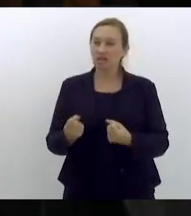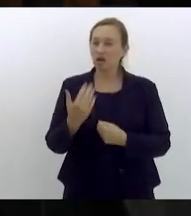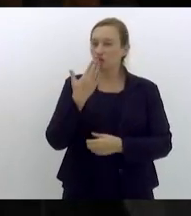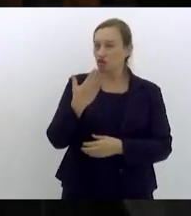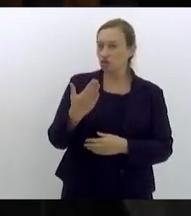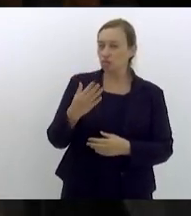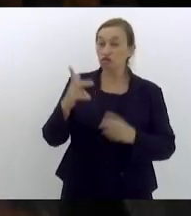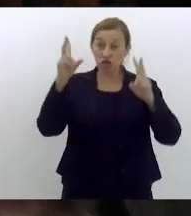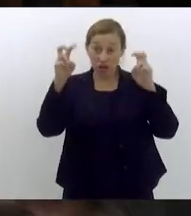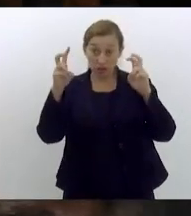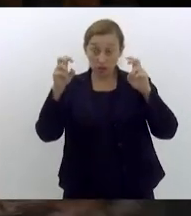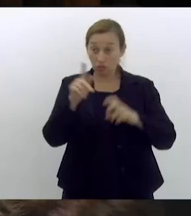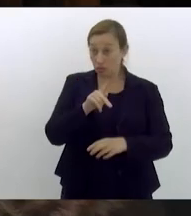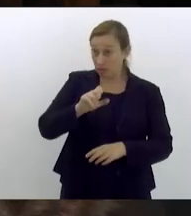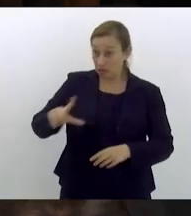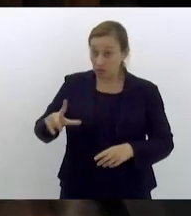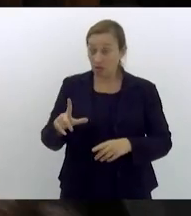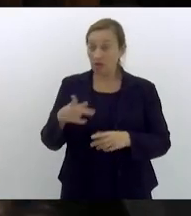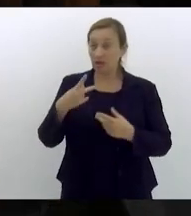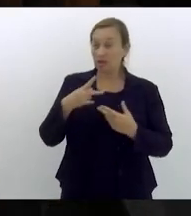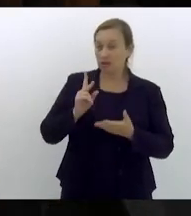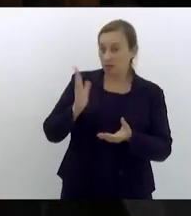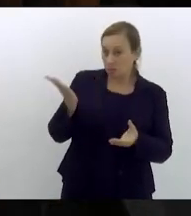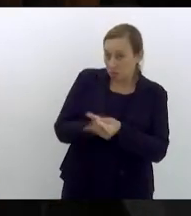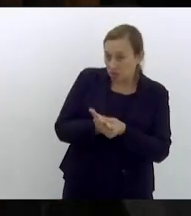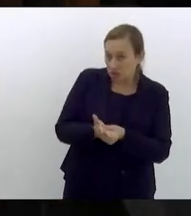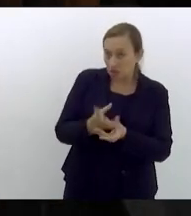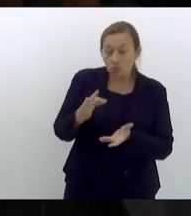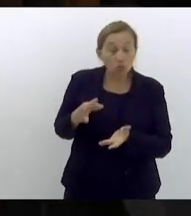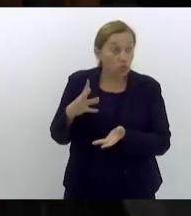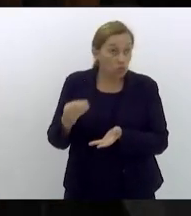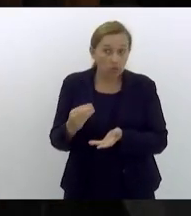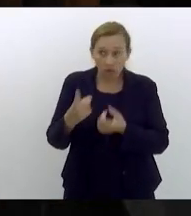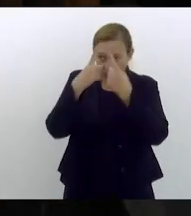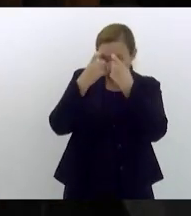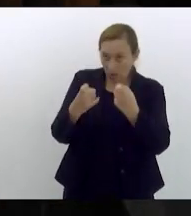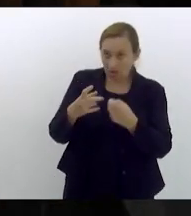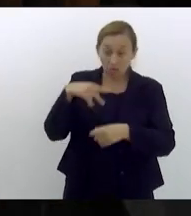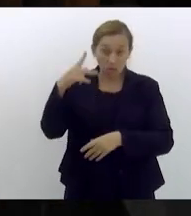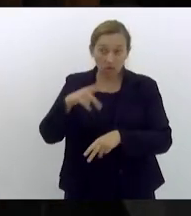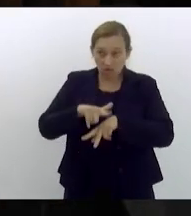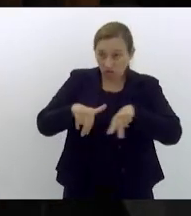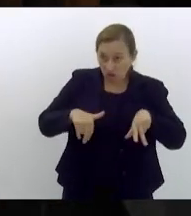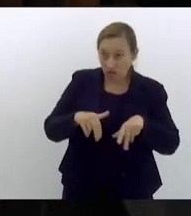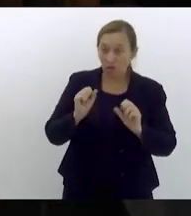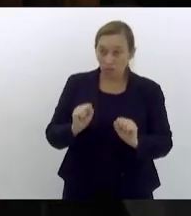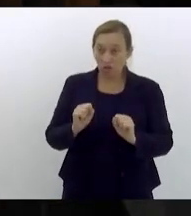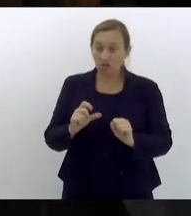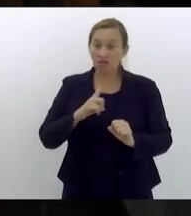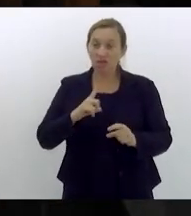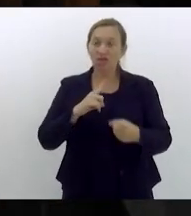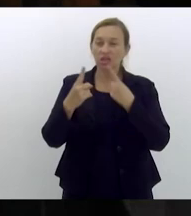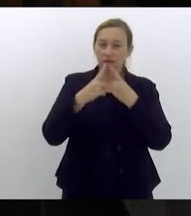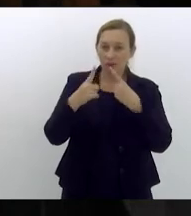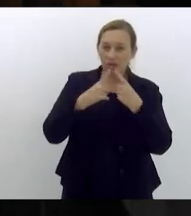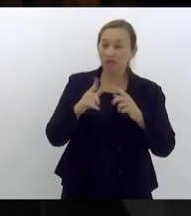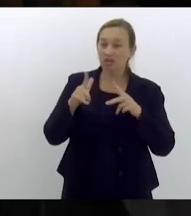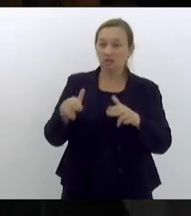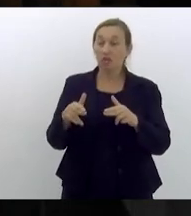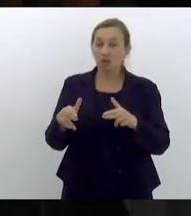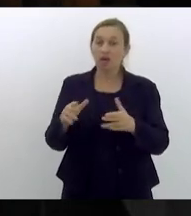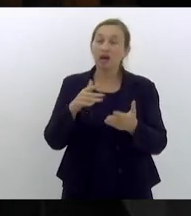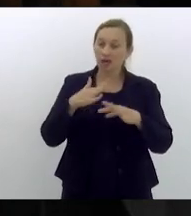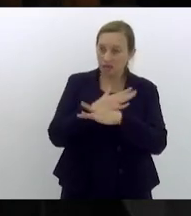pessoal que no dia seguinte tá todo mundo processado por violência política de gênero o que a gente possa promover debate dessa natureza porque